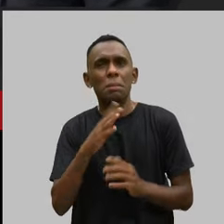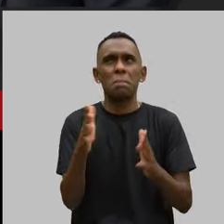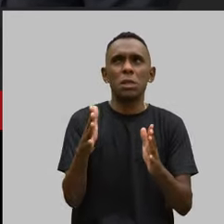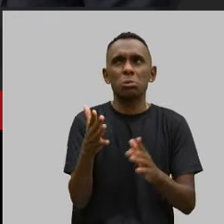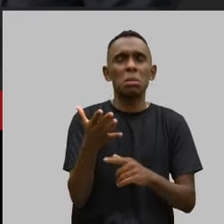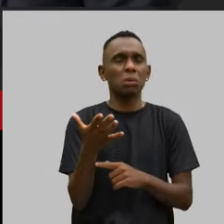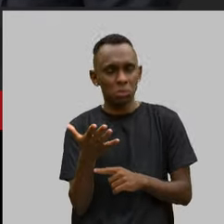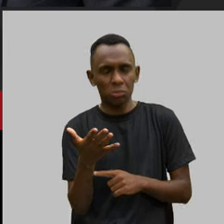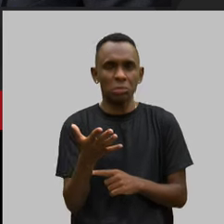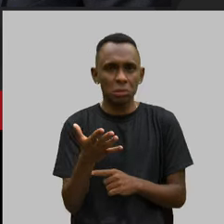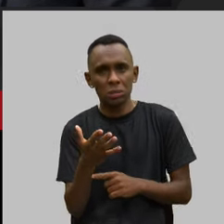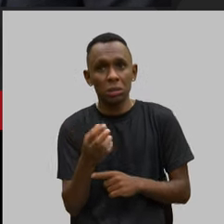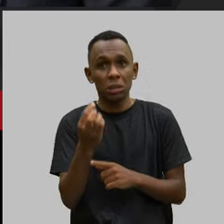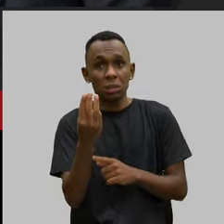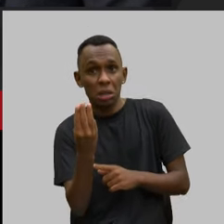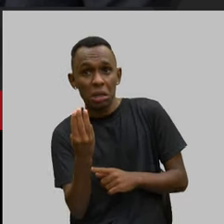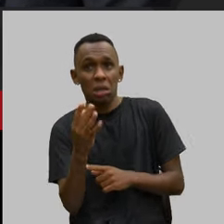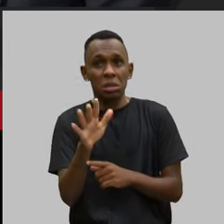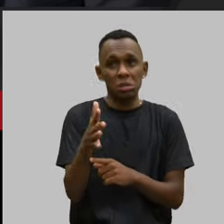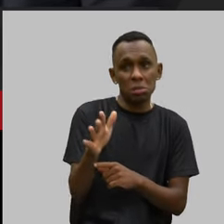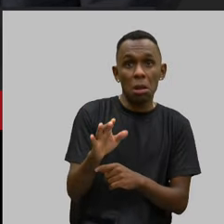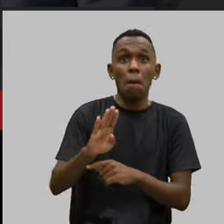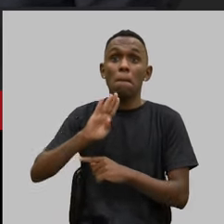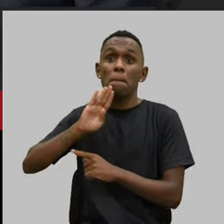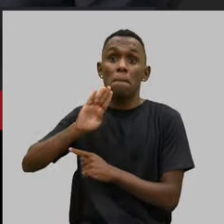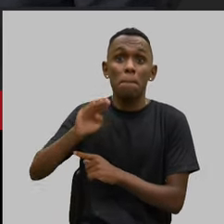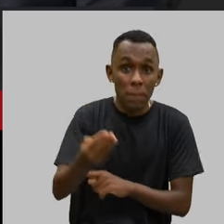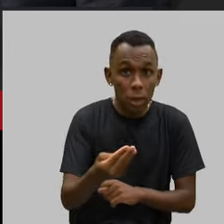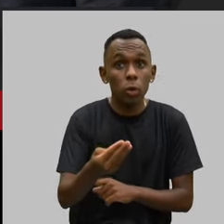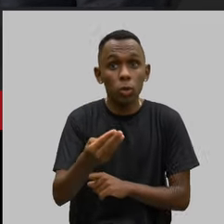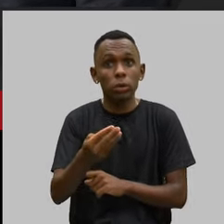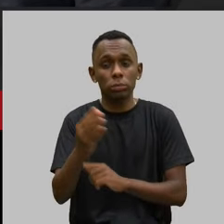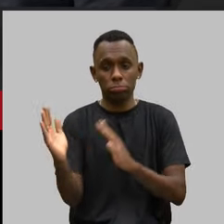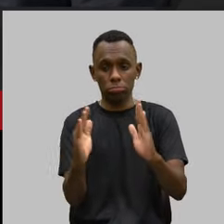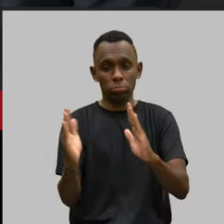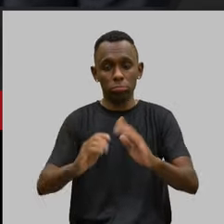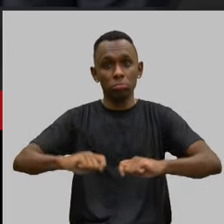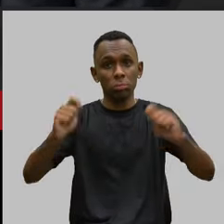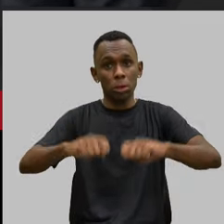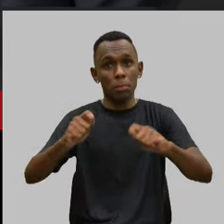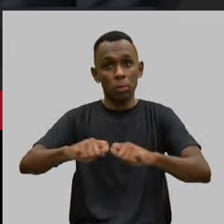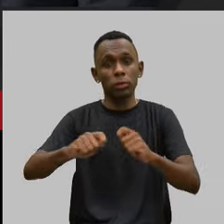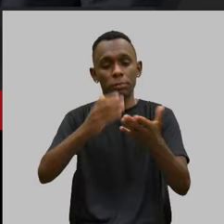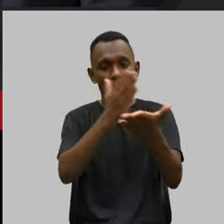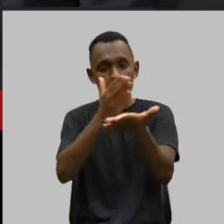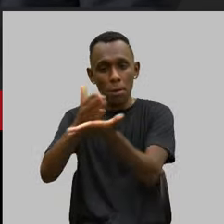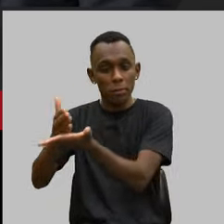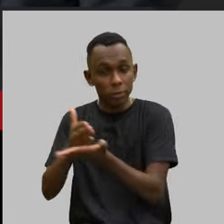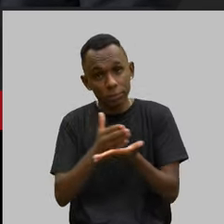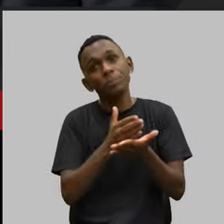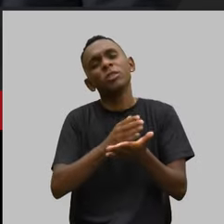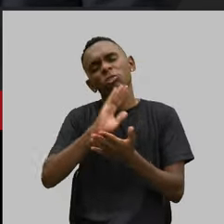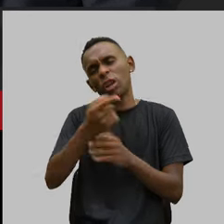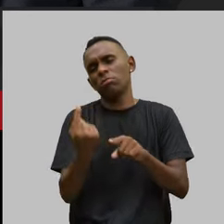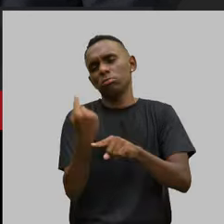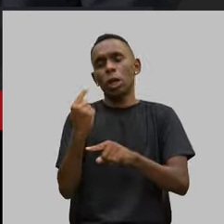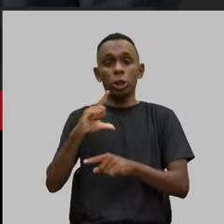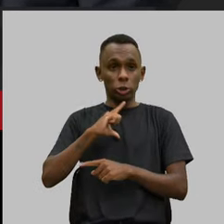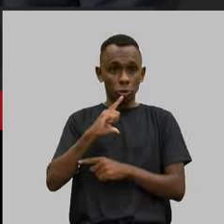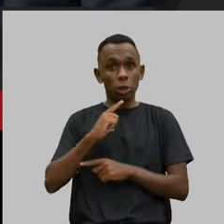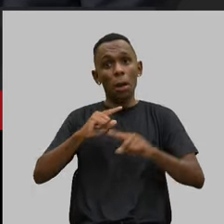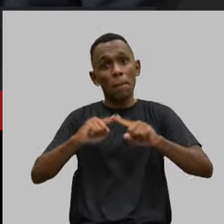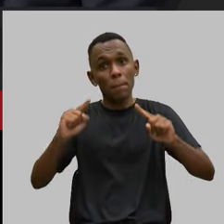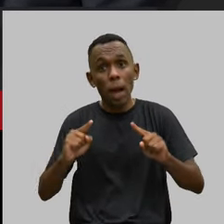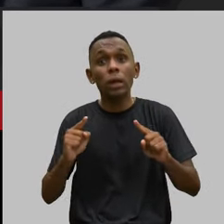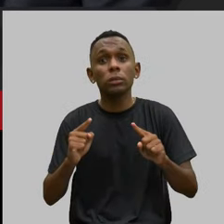eh TRS e pouco bilhões que de prazos de refis de parcelamentos aliás que já existiam que na realidade